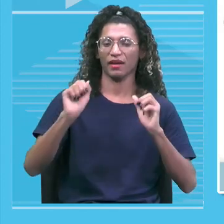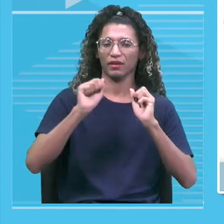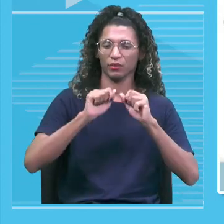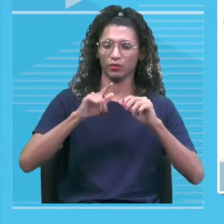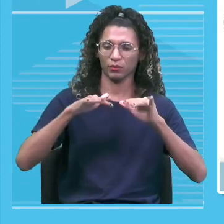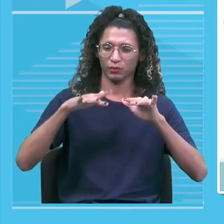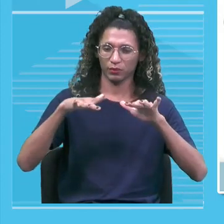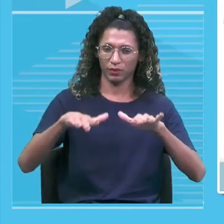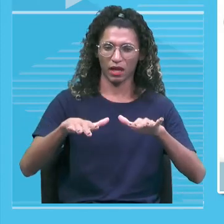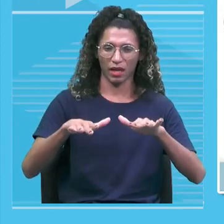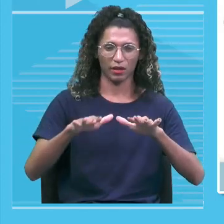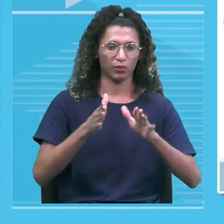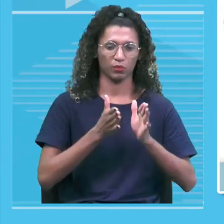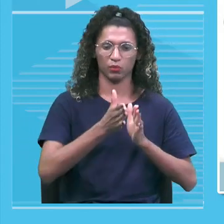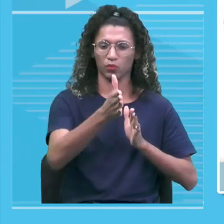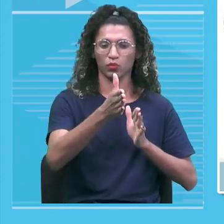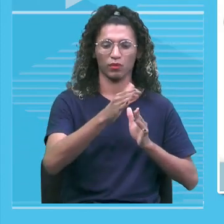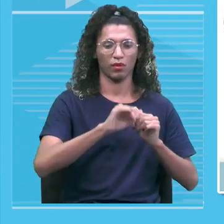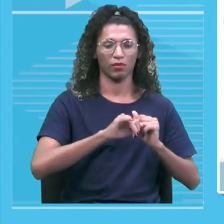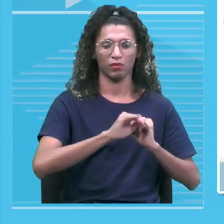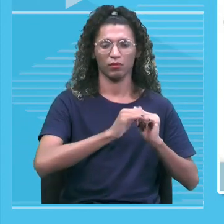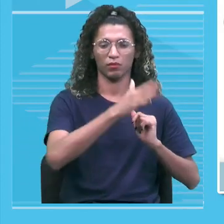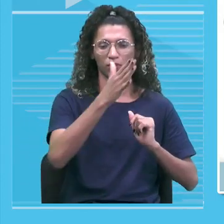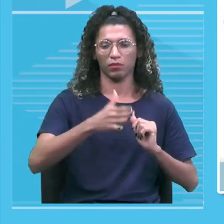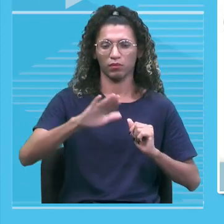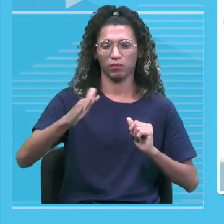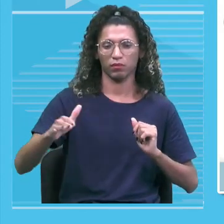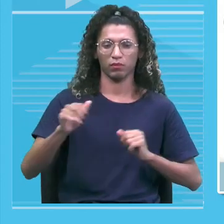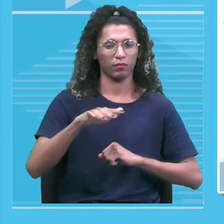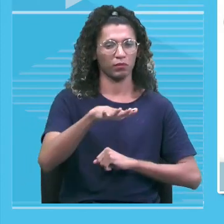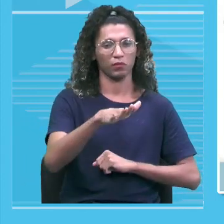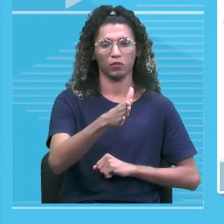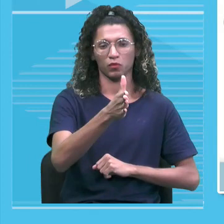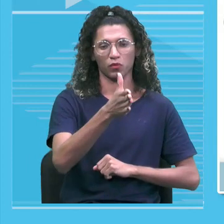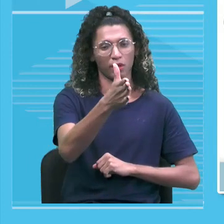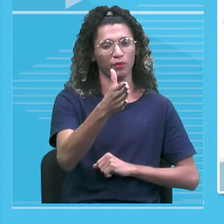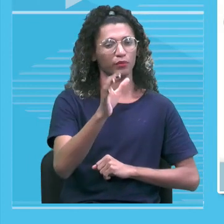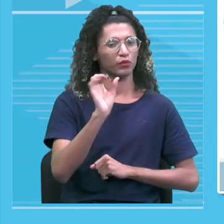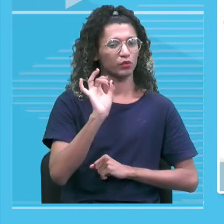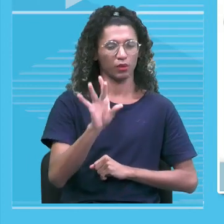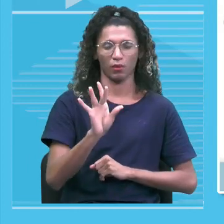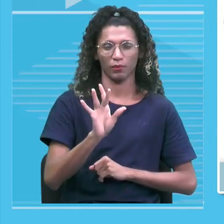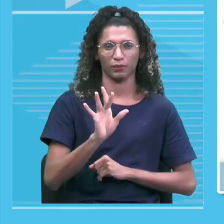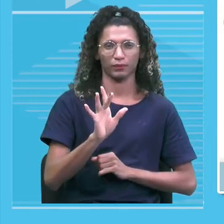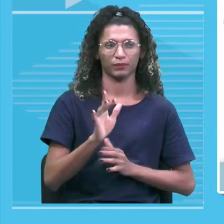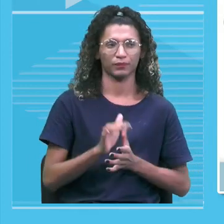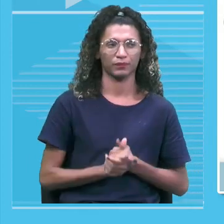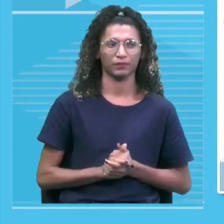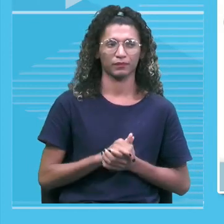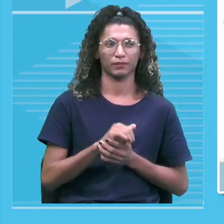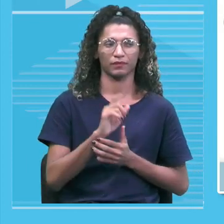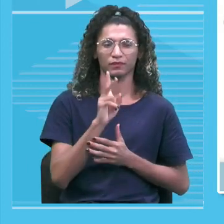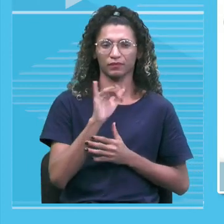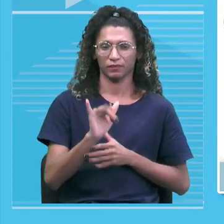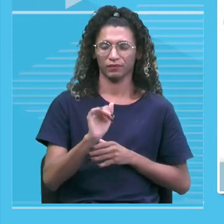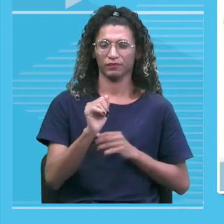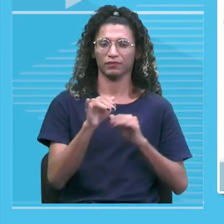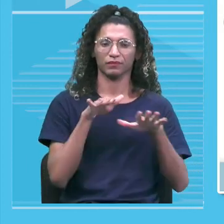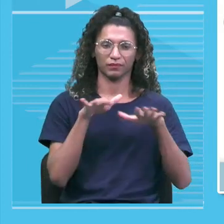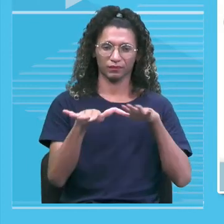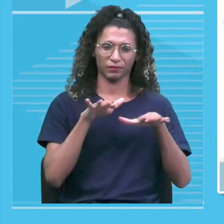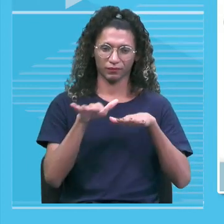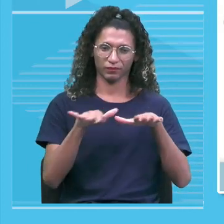em uma única direção Como assim professor elas vão se